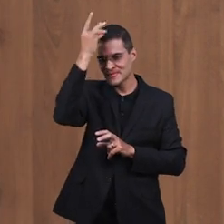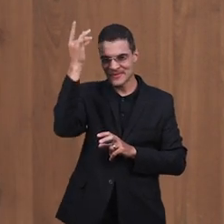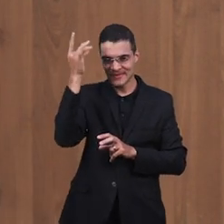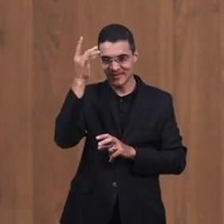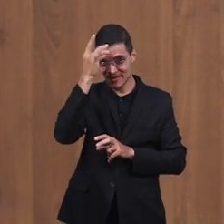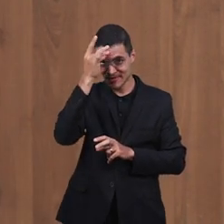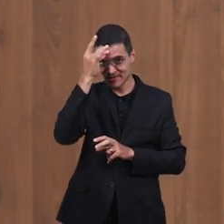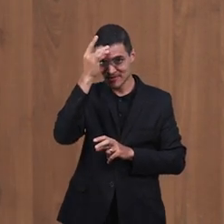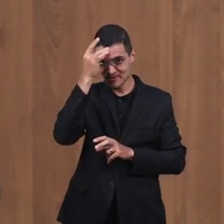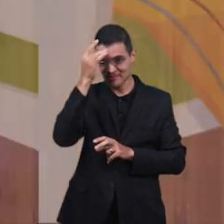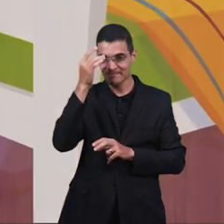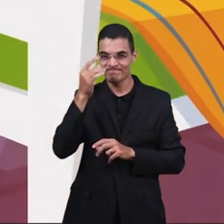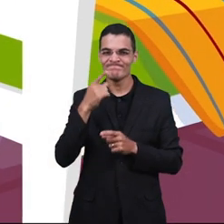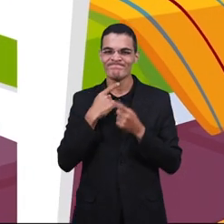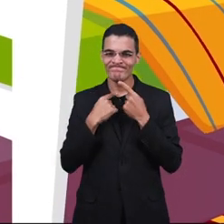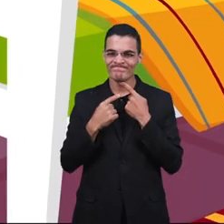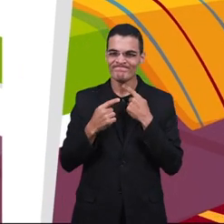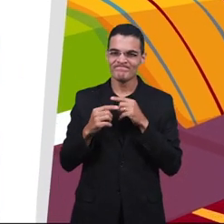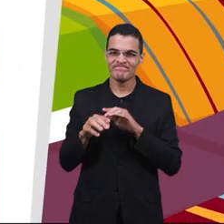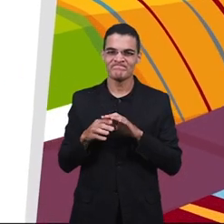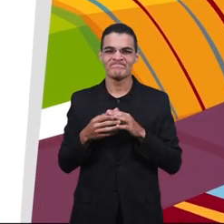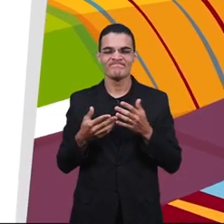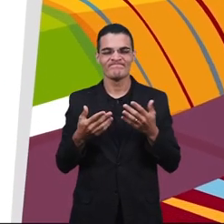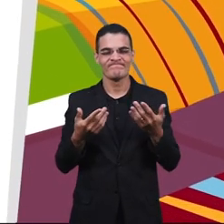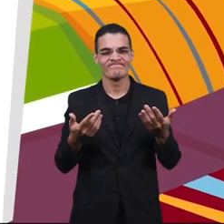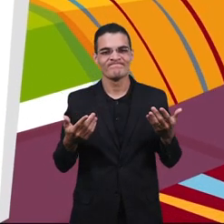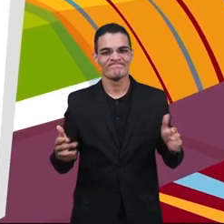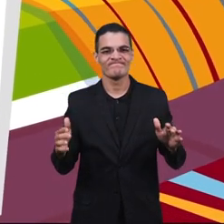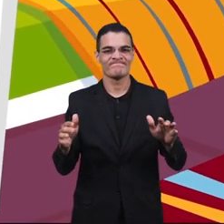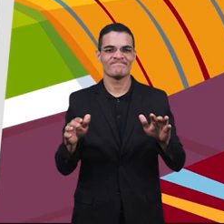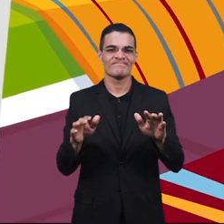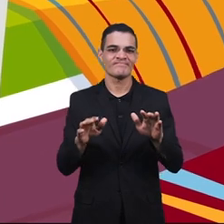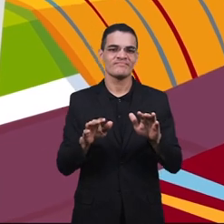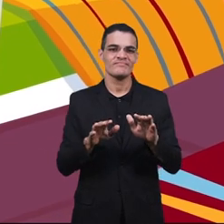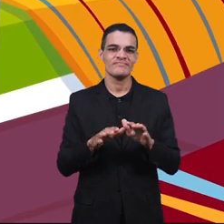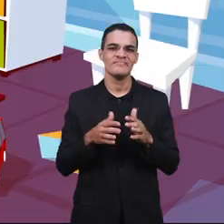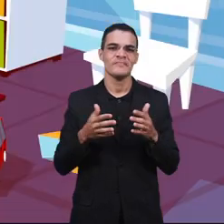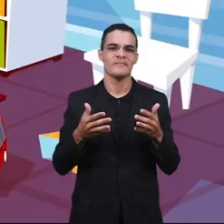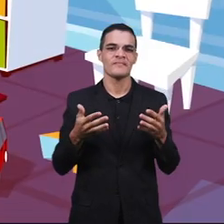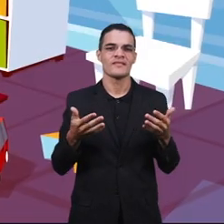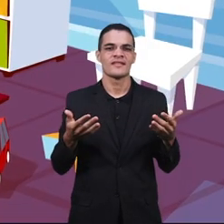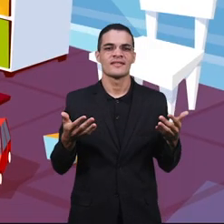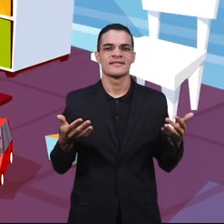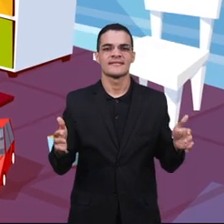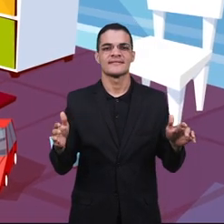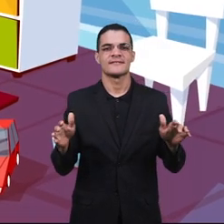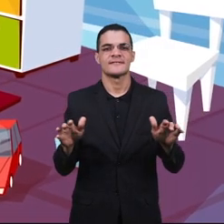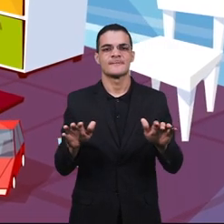Espírito Santo.